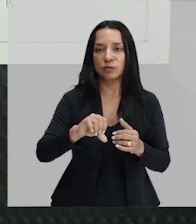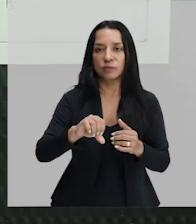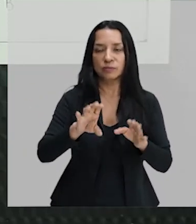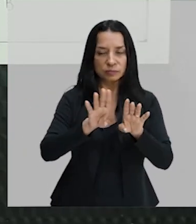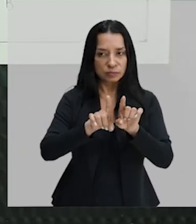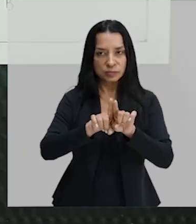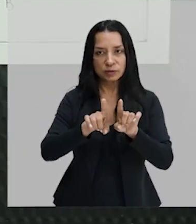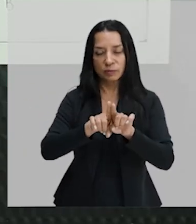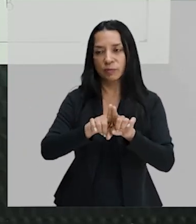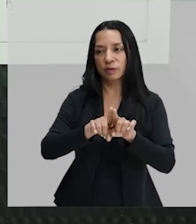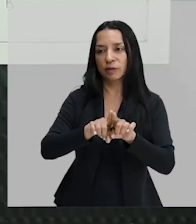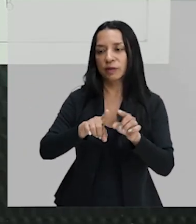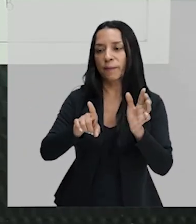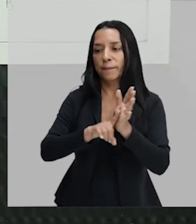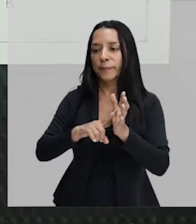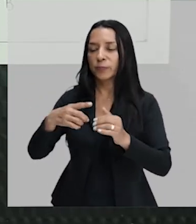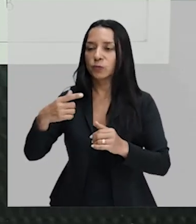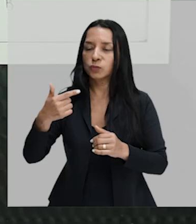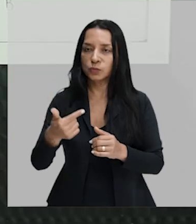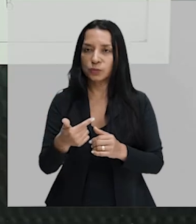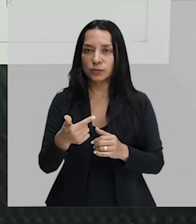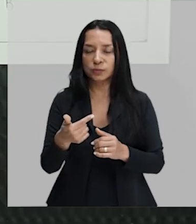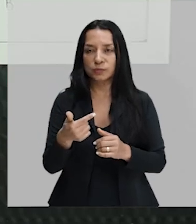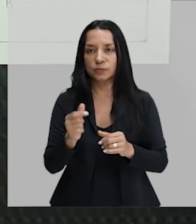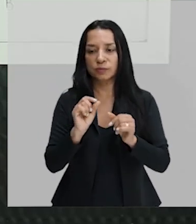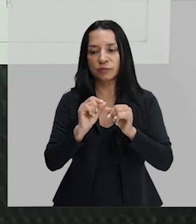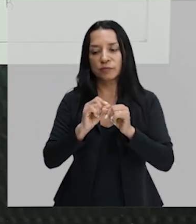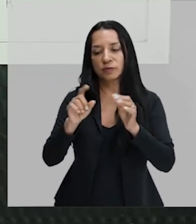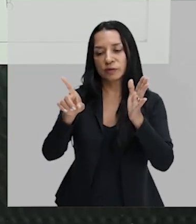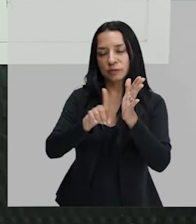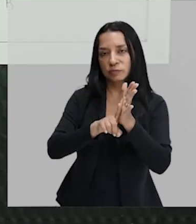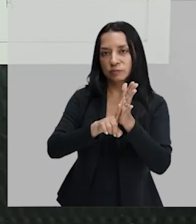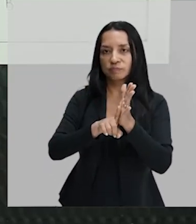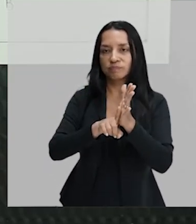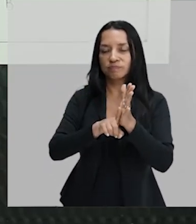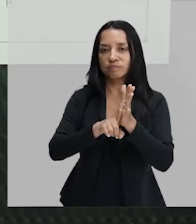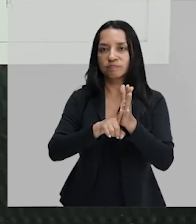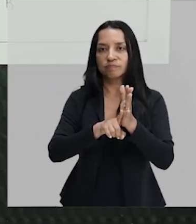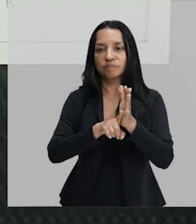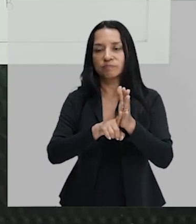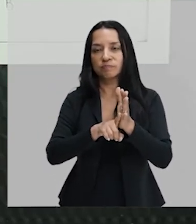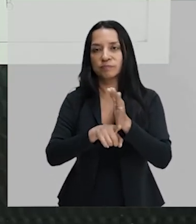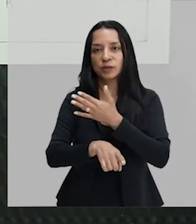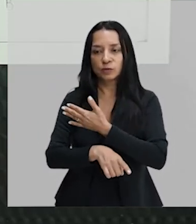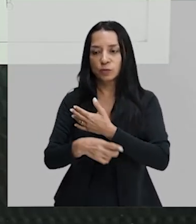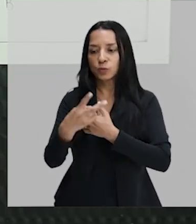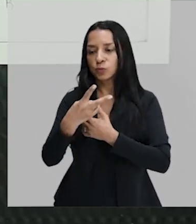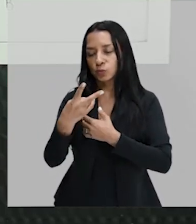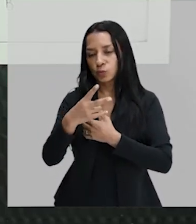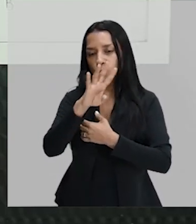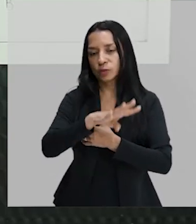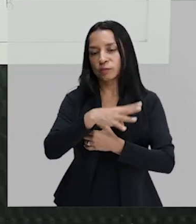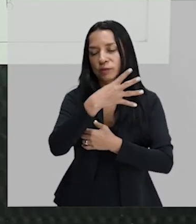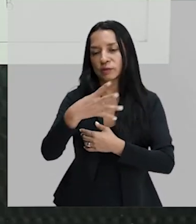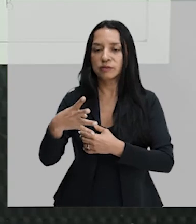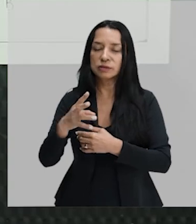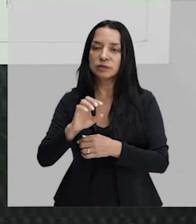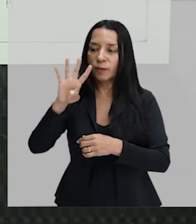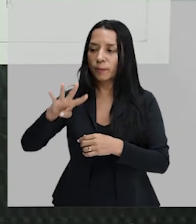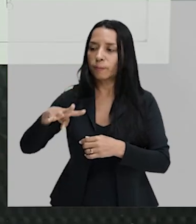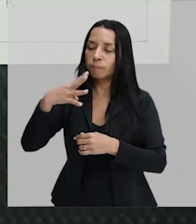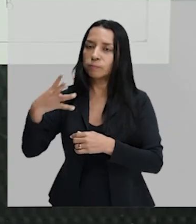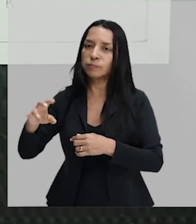Certo? E aí você vai somar a matriz A com a transposta de B. Ó. Aí, turminha, você pode